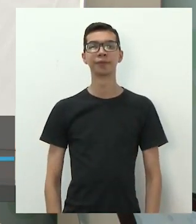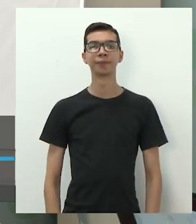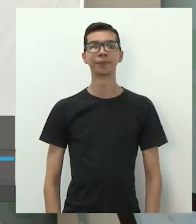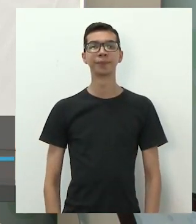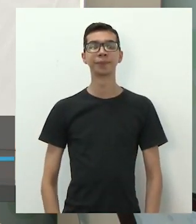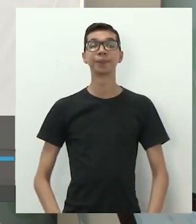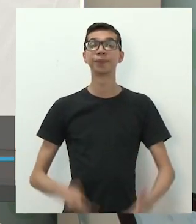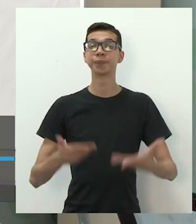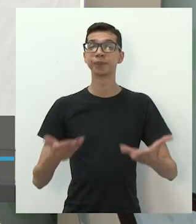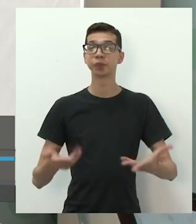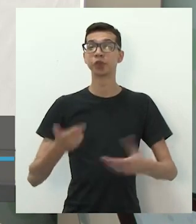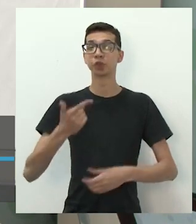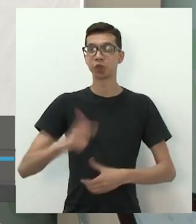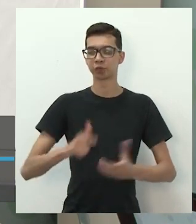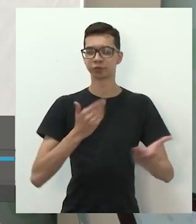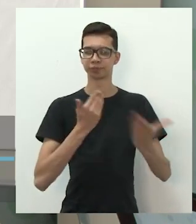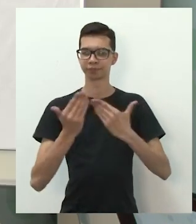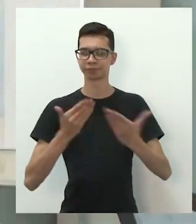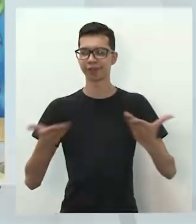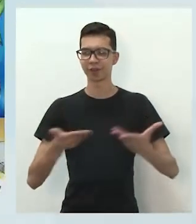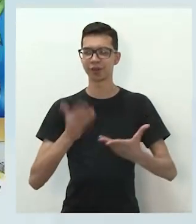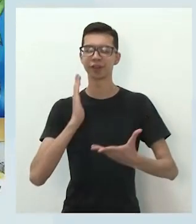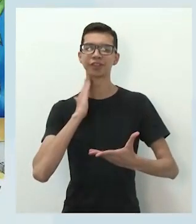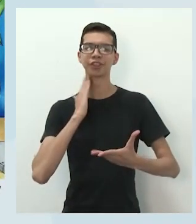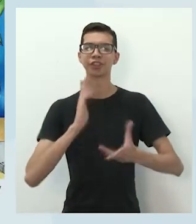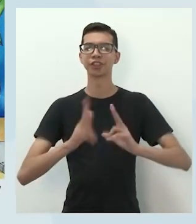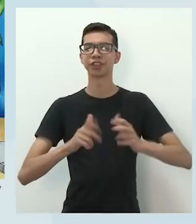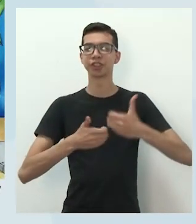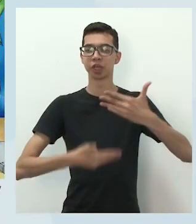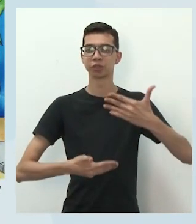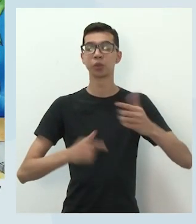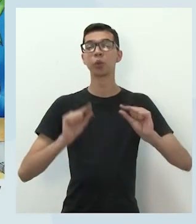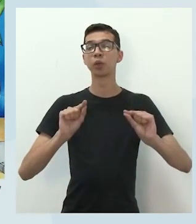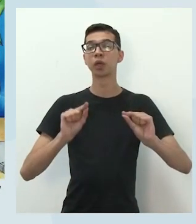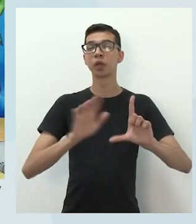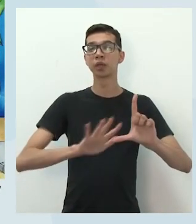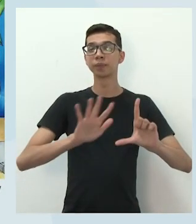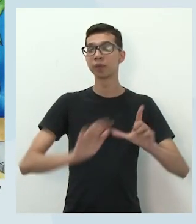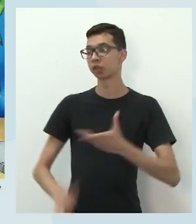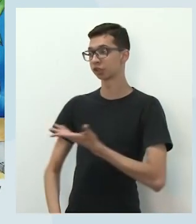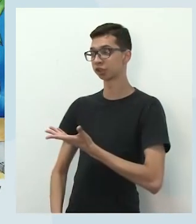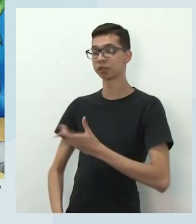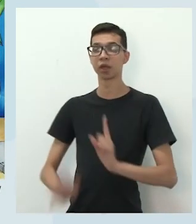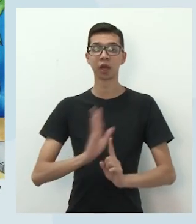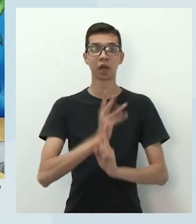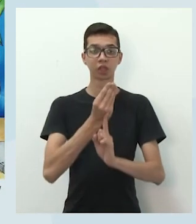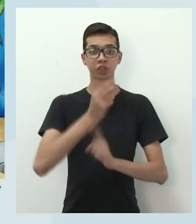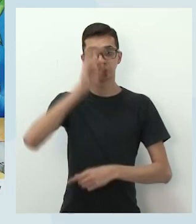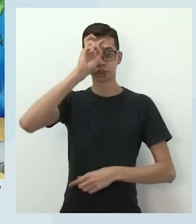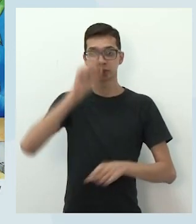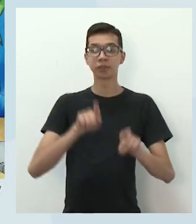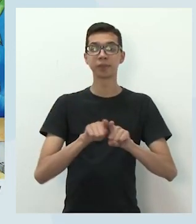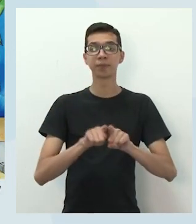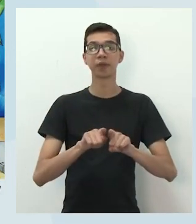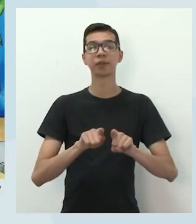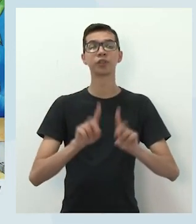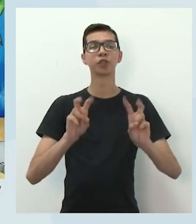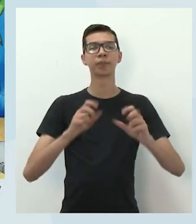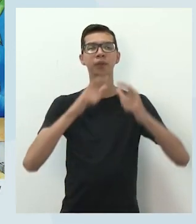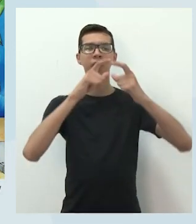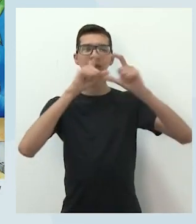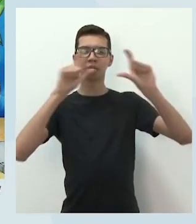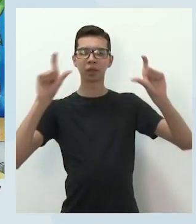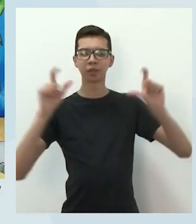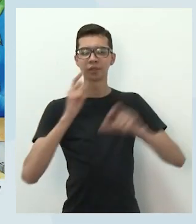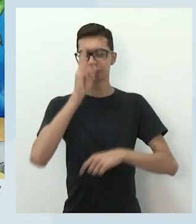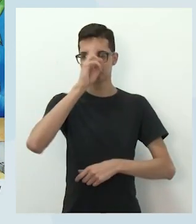vamos fazer mais uma interaçãozinha aí pelo chat. O que pode ligar essas duas imagens? Arte egípcia e produção de história em quadrinhos. O que há de diferente e de semelhante